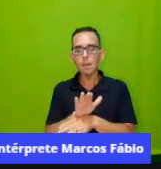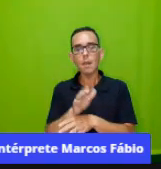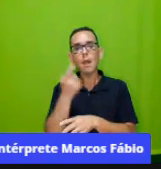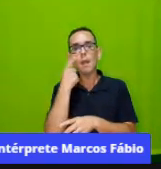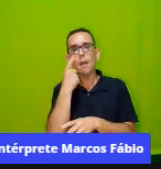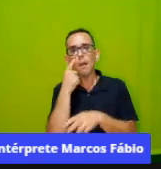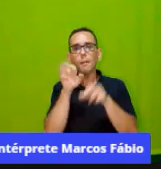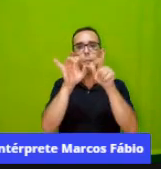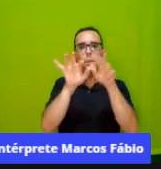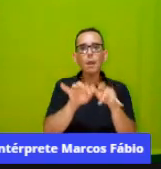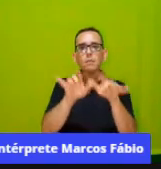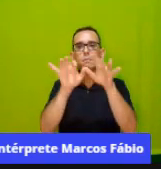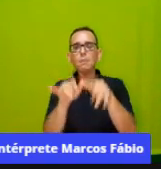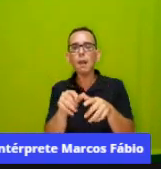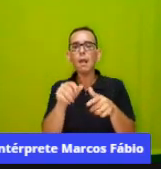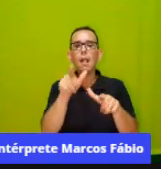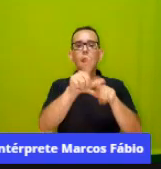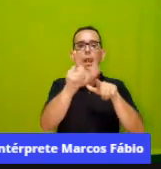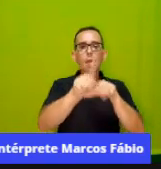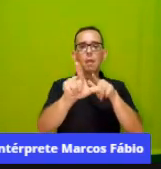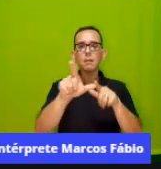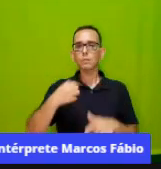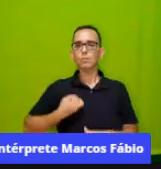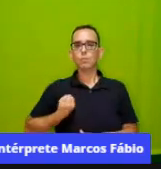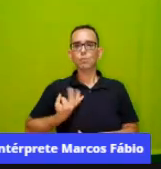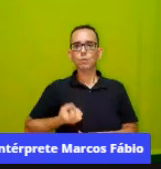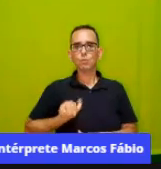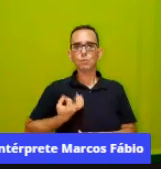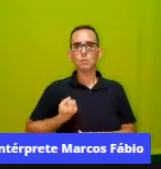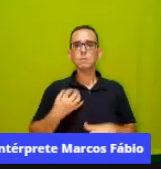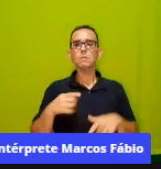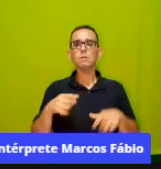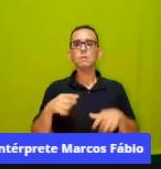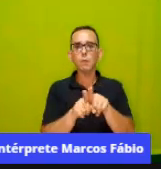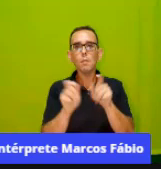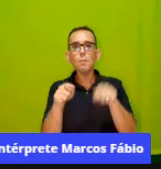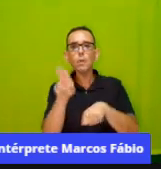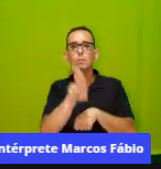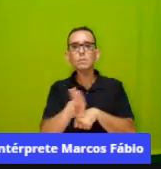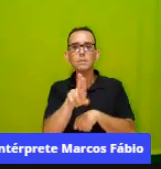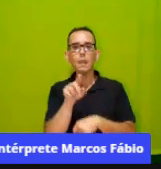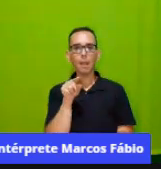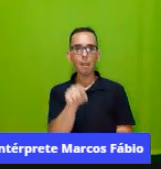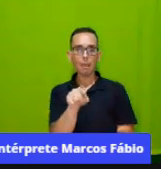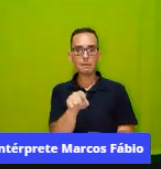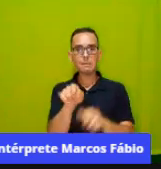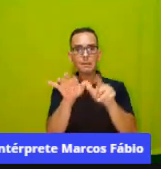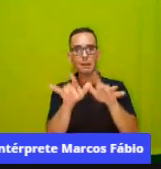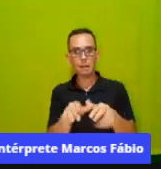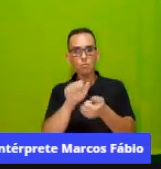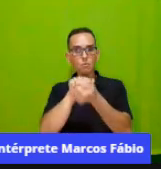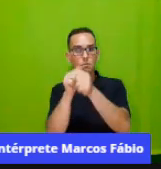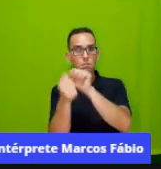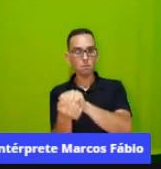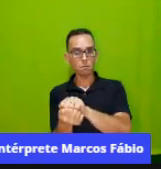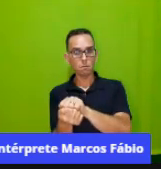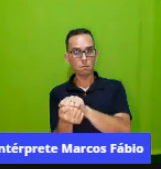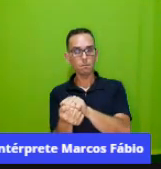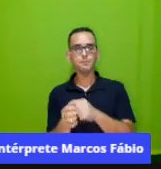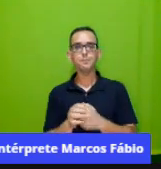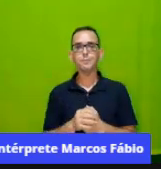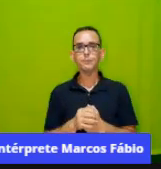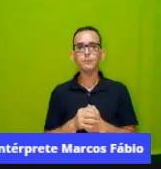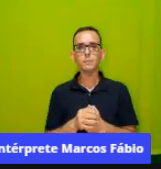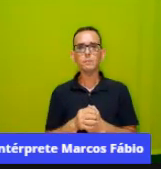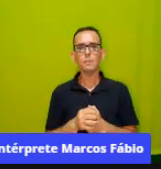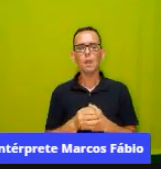auxiliam esse aluno a estar teclando as letras, os números, Então, a gente pode estar utilizando o teclado